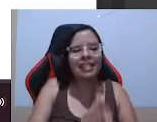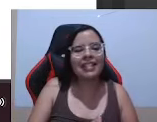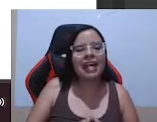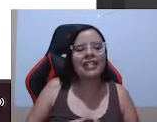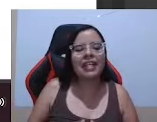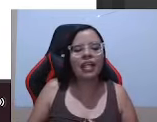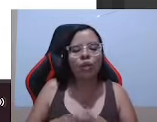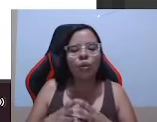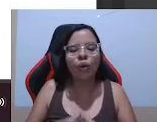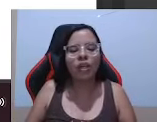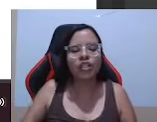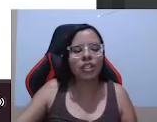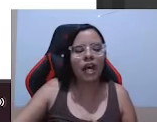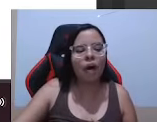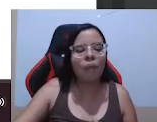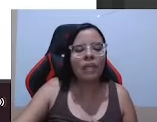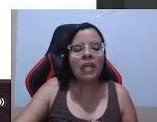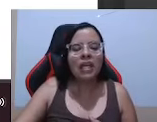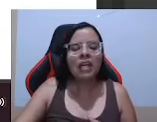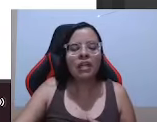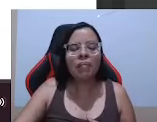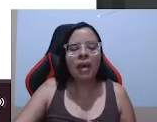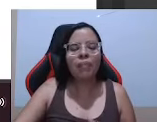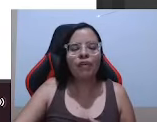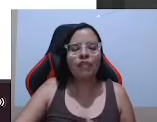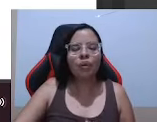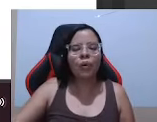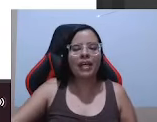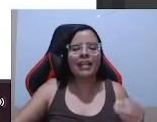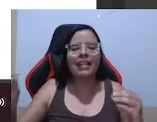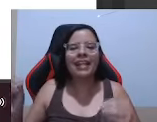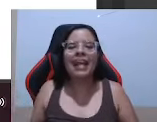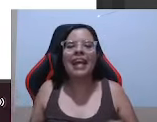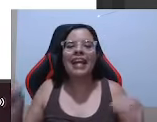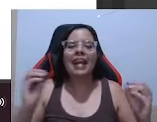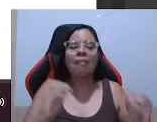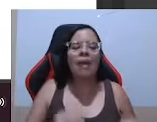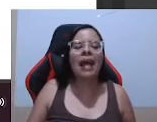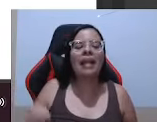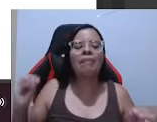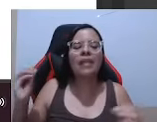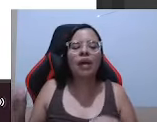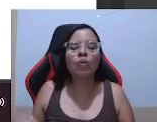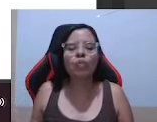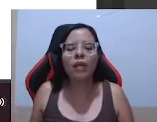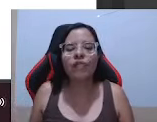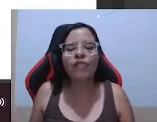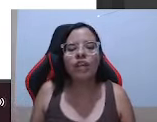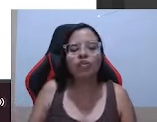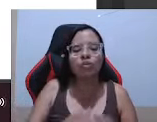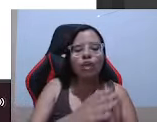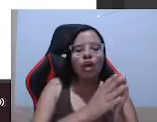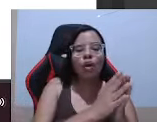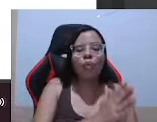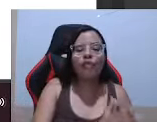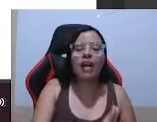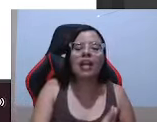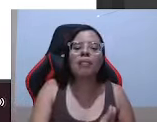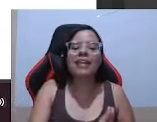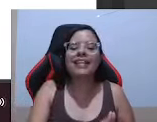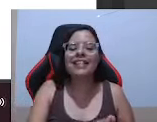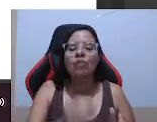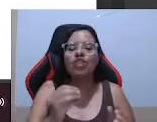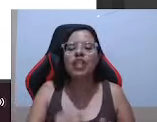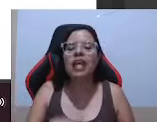vagas iniciais aqui do edital. E também a prefeitura de Ilhabela tem alguns benefícios, como